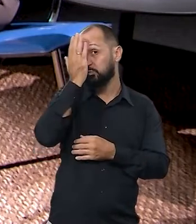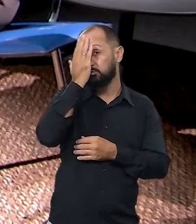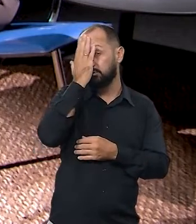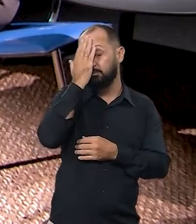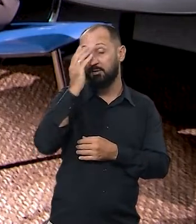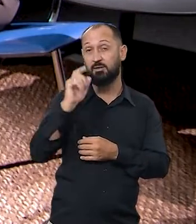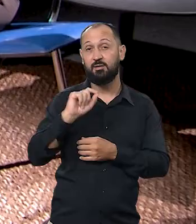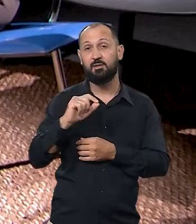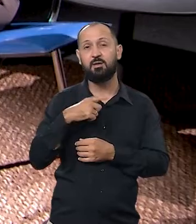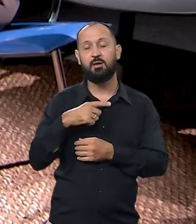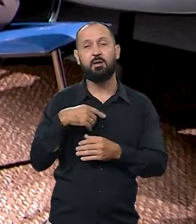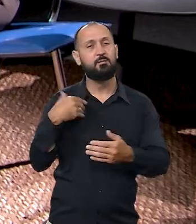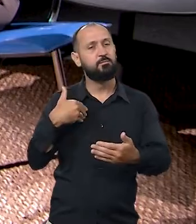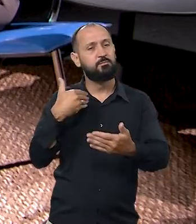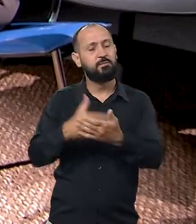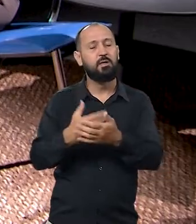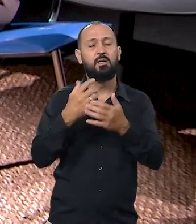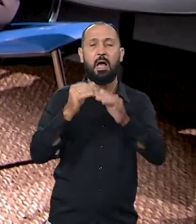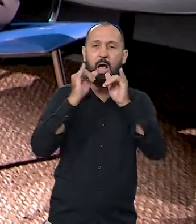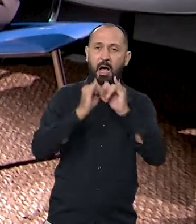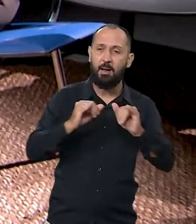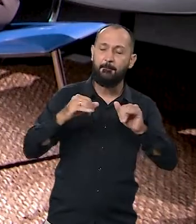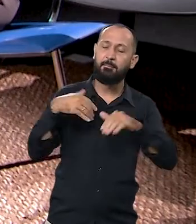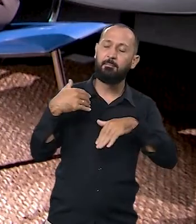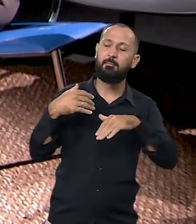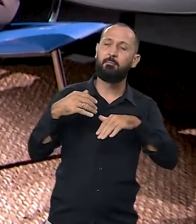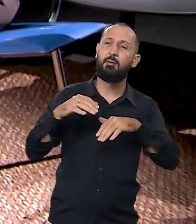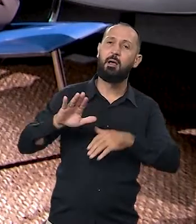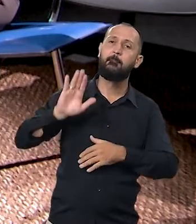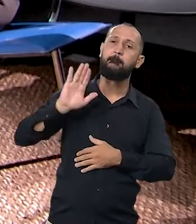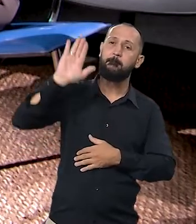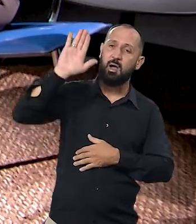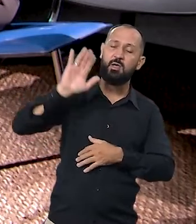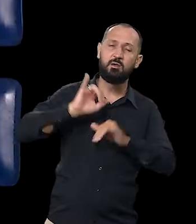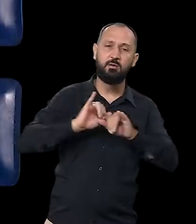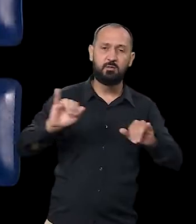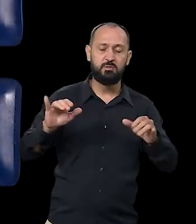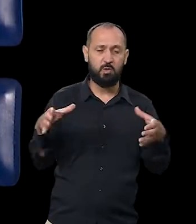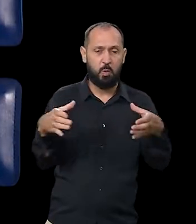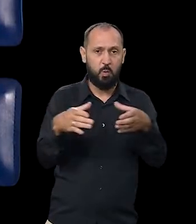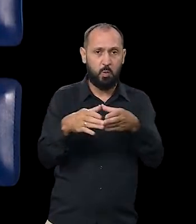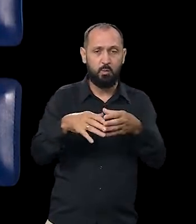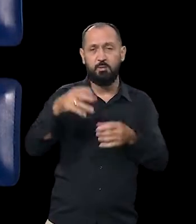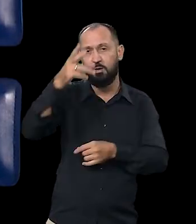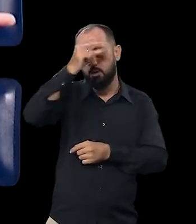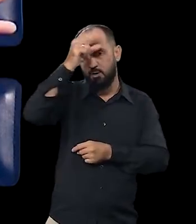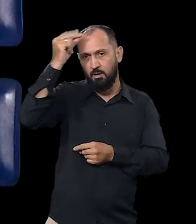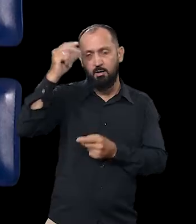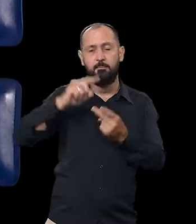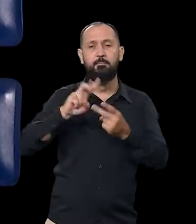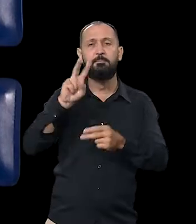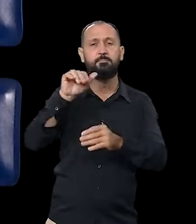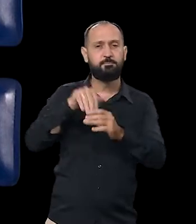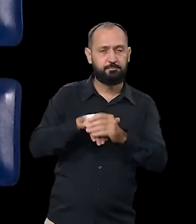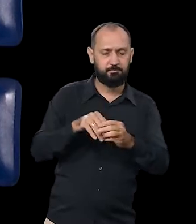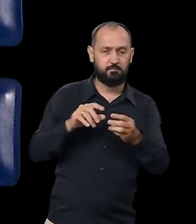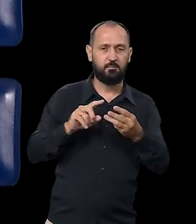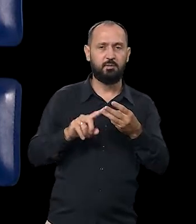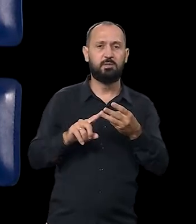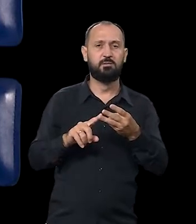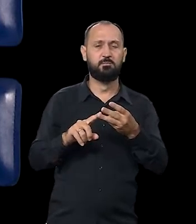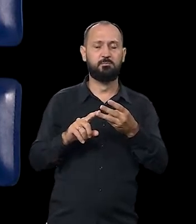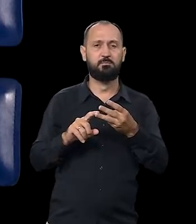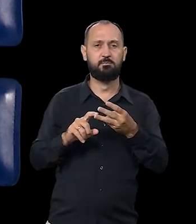tinha absoluta certeza que na medida em que a campanha fosse evoluindo, que esse time que nós tínhamos, de prefeitos, de